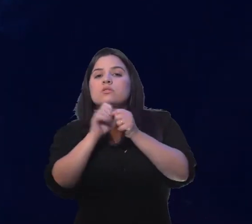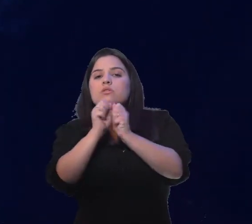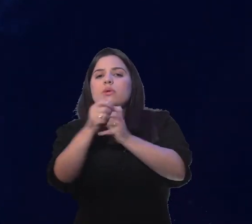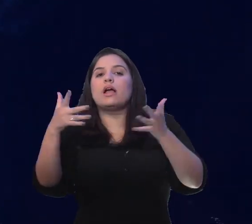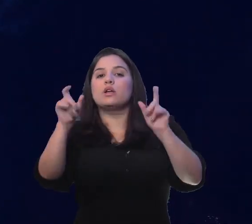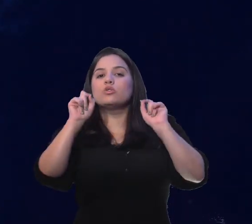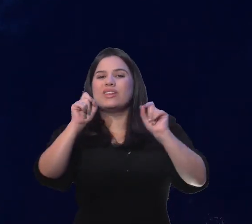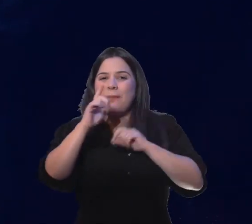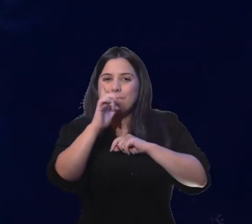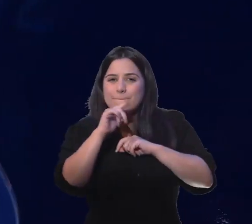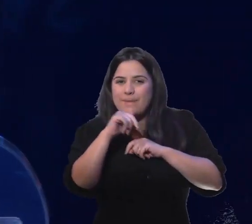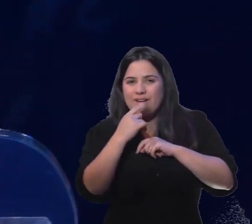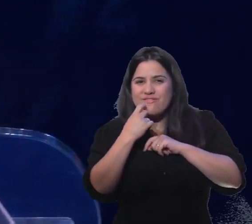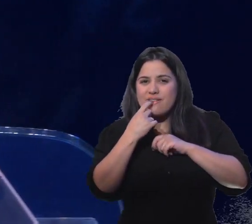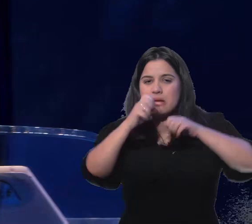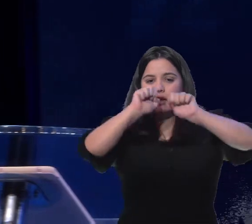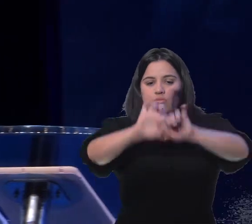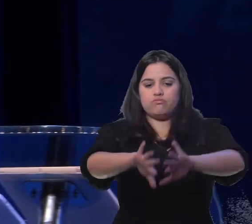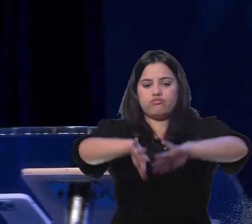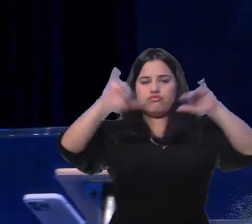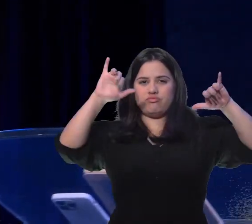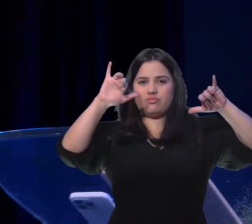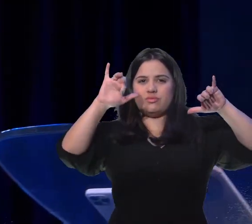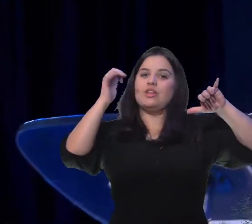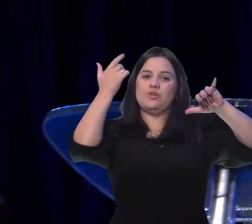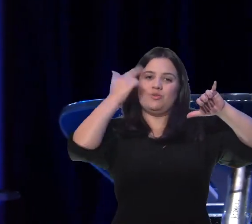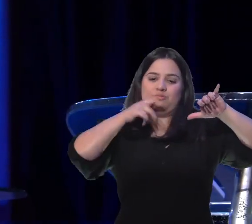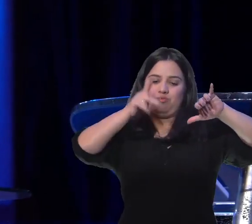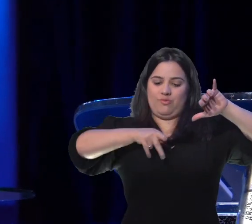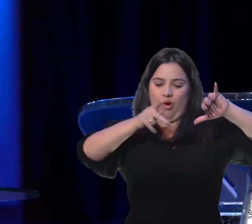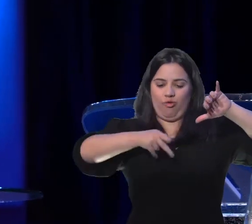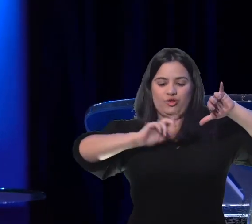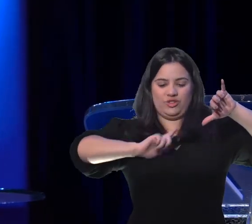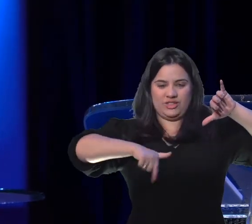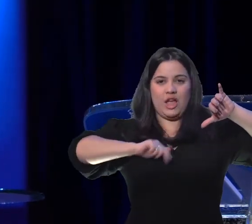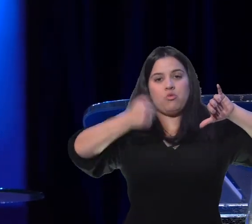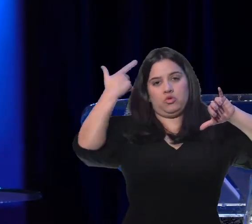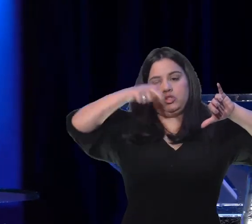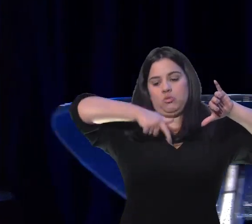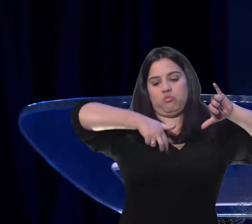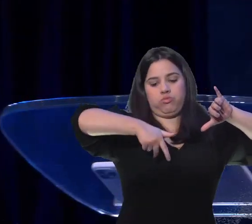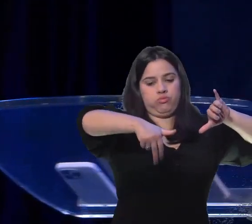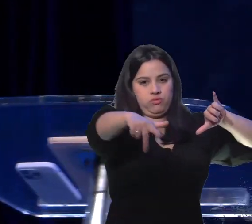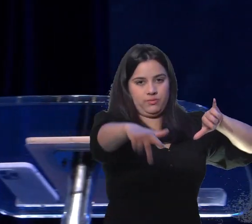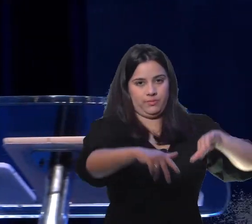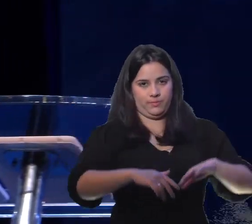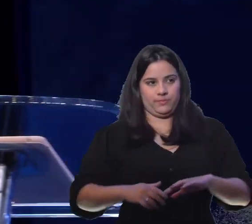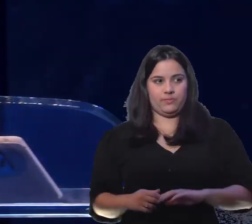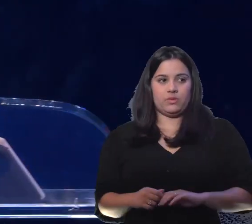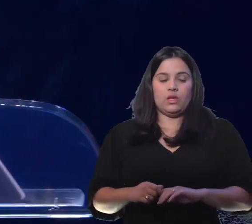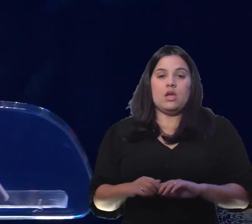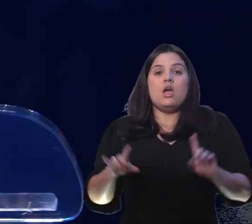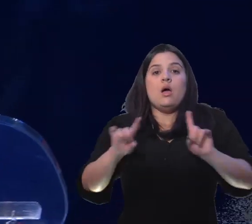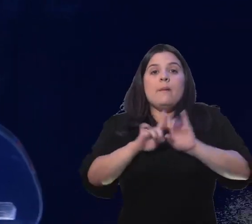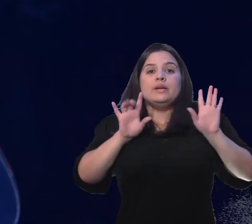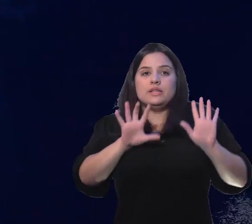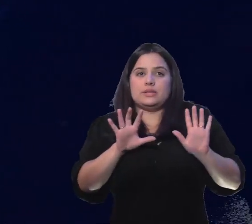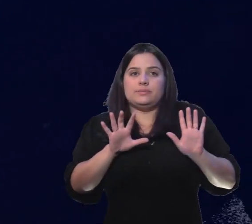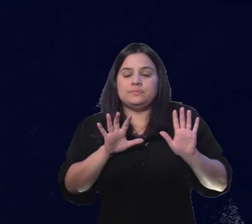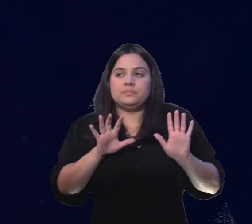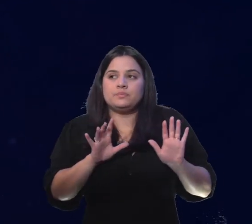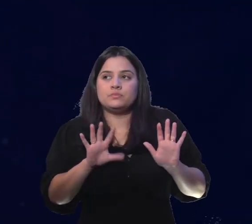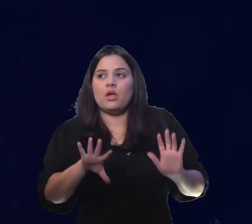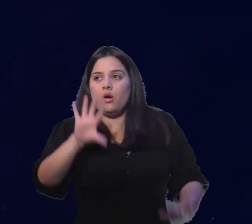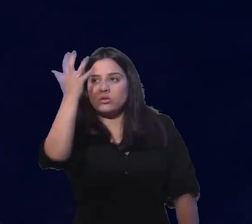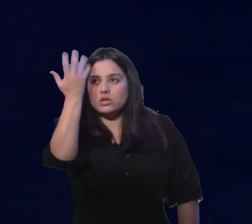de abrir o mar para o povo passar em segurança e derrotar o exército. Só que assim, né? Então, passou tudo isso.